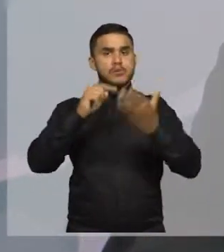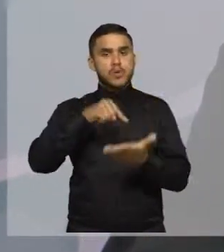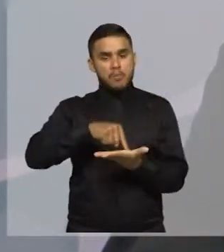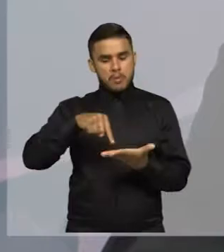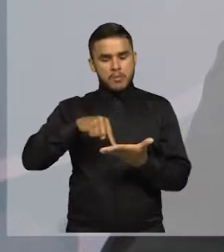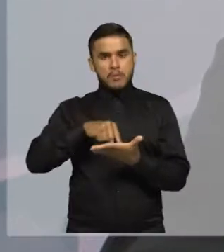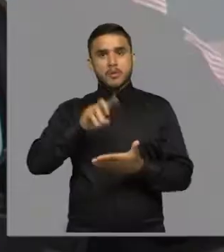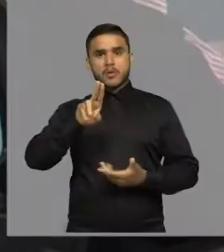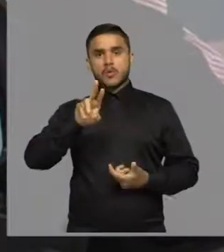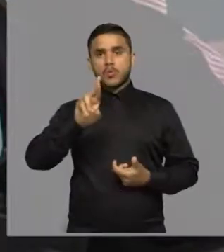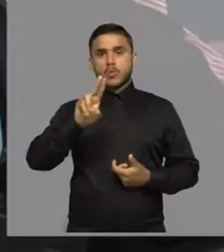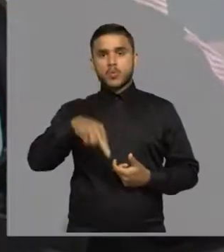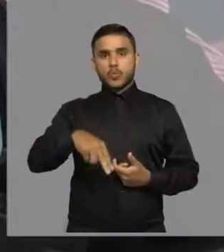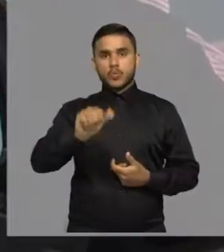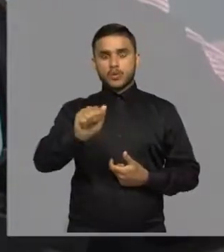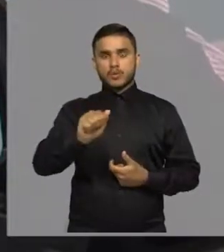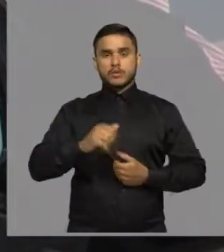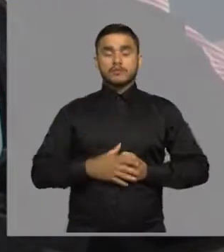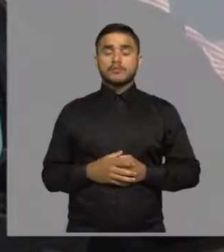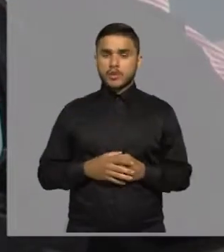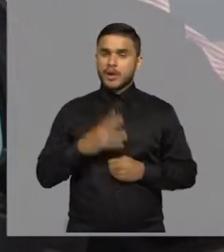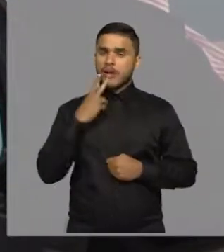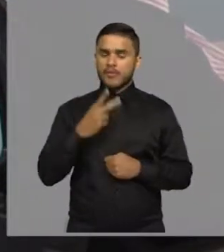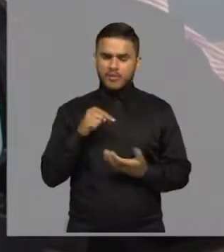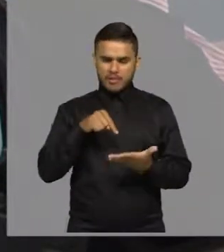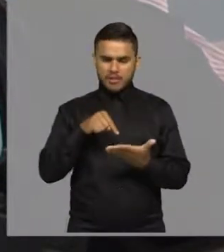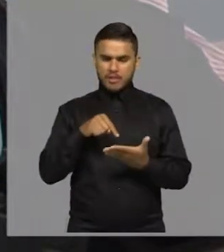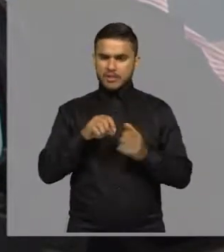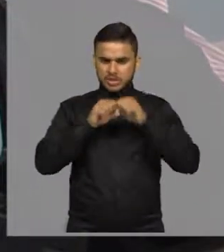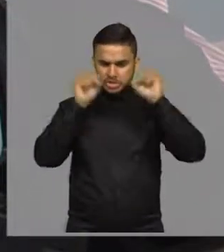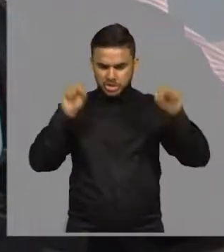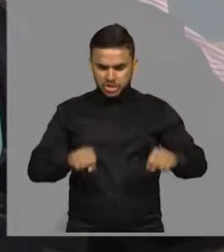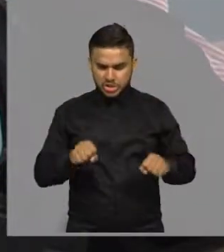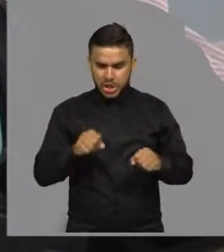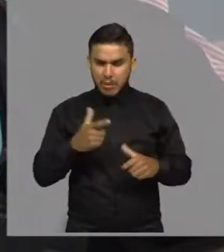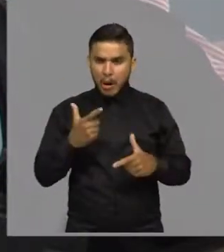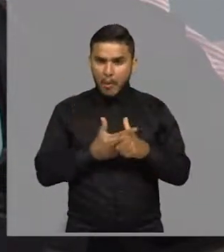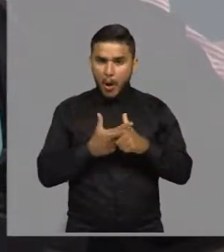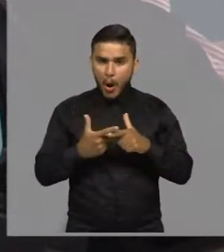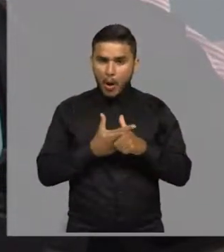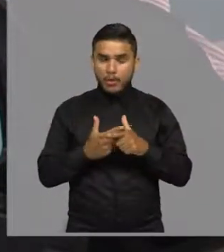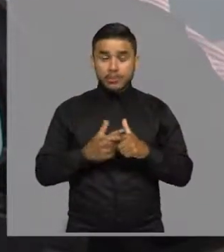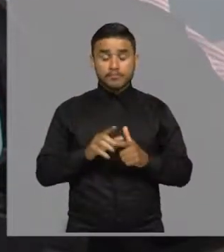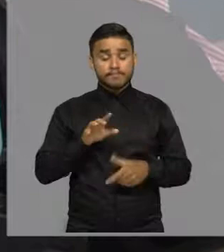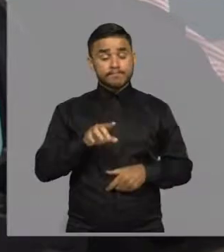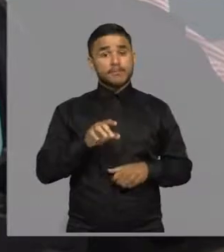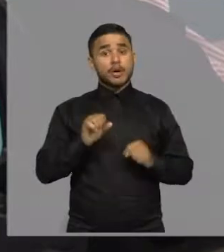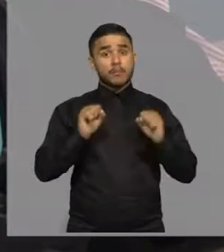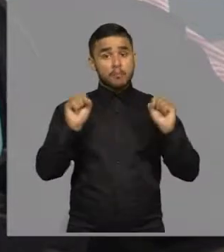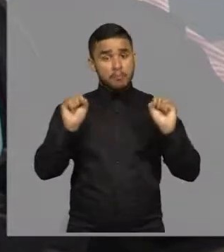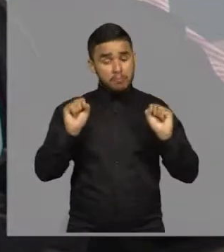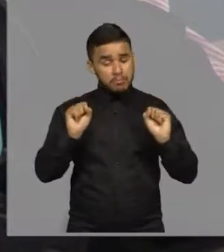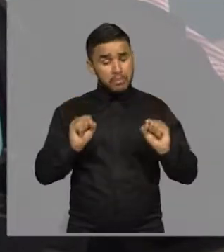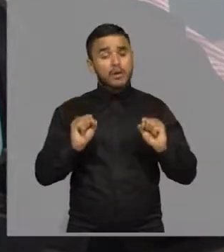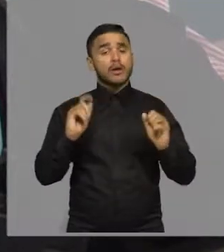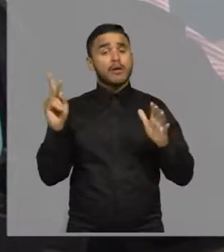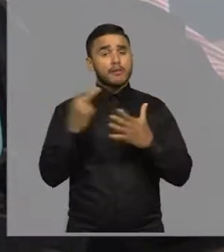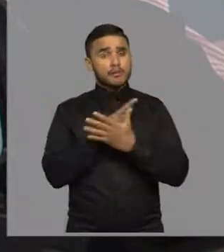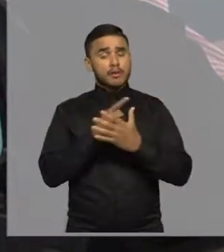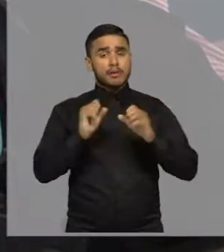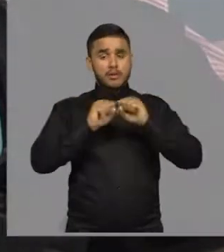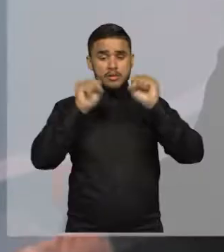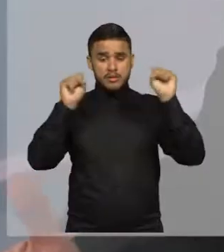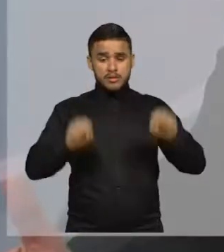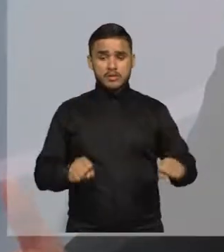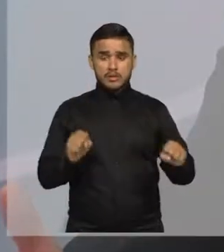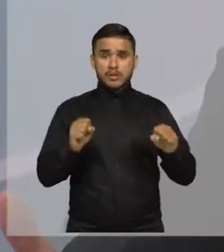com as urnas. Agora, as críticas não é que fosse ineficiente o sistema, é que o sistema é vulnerável, e tudo